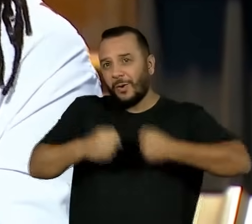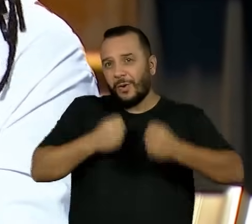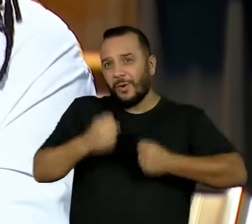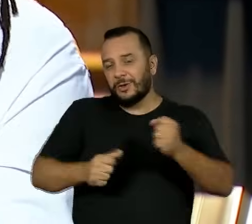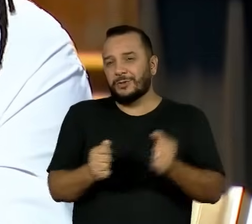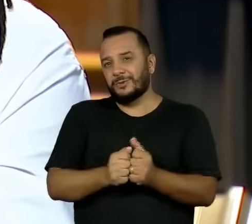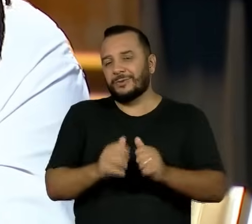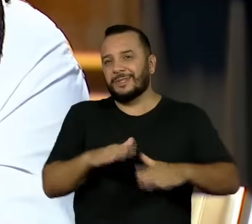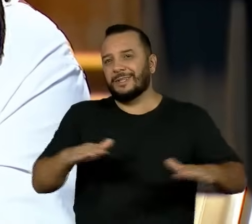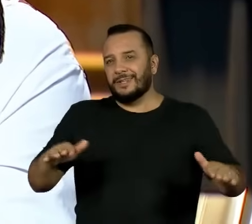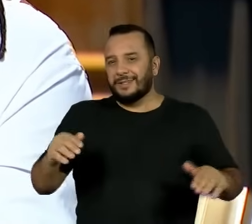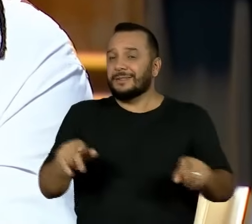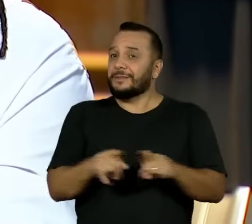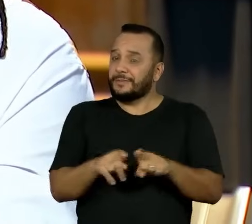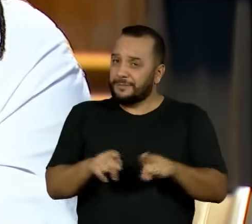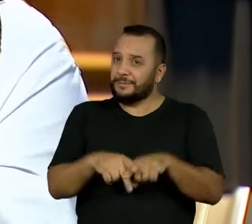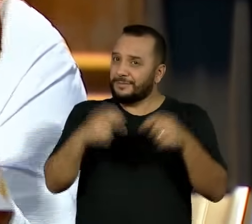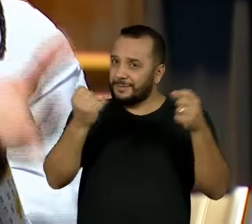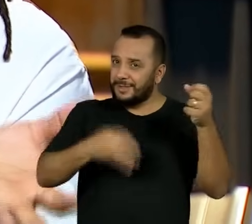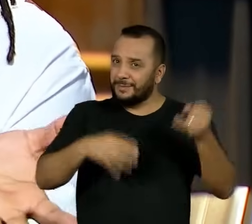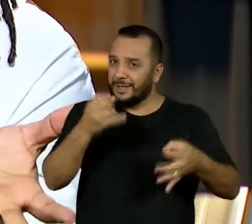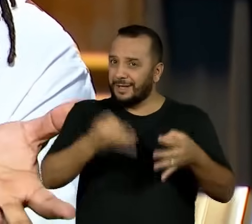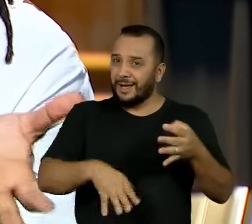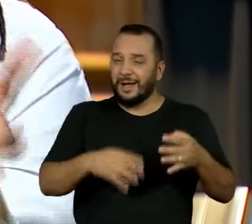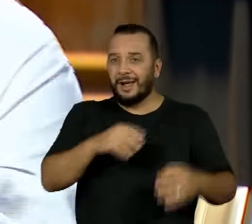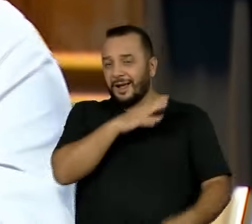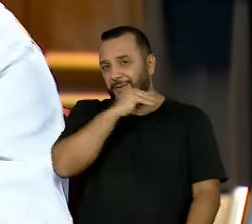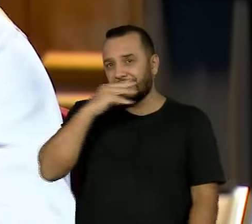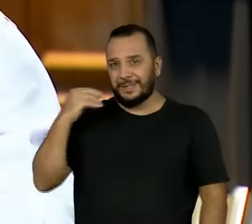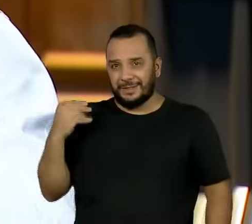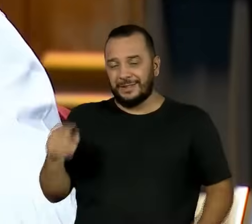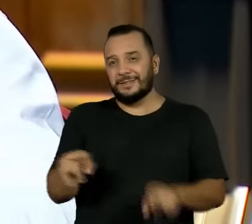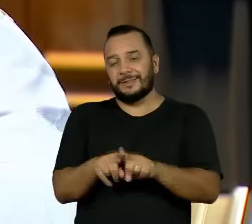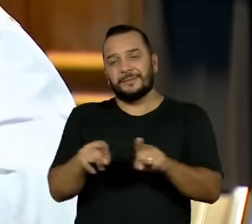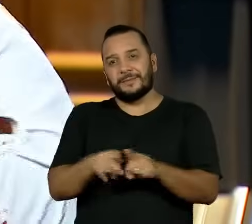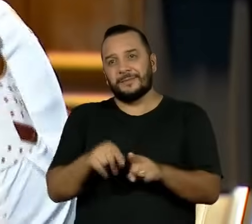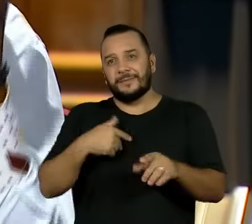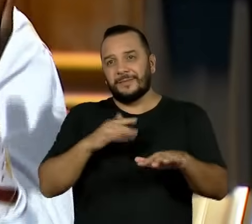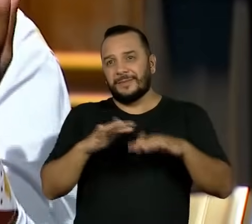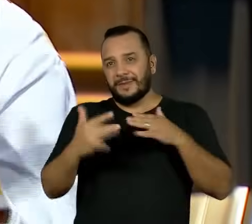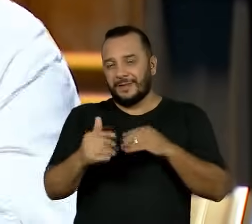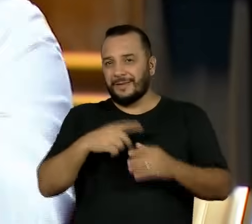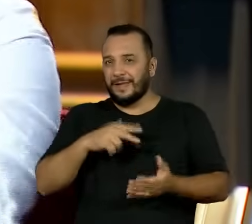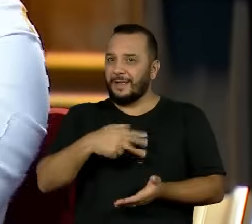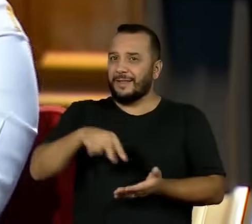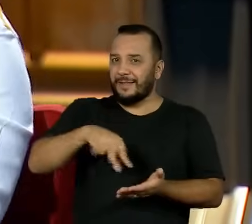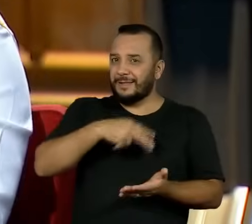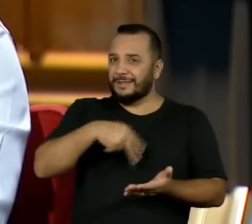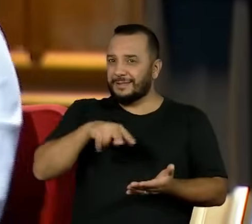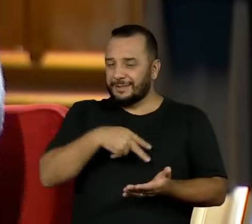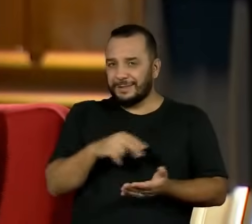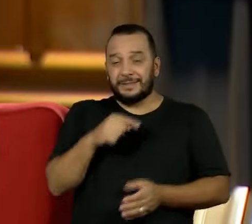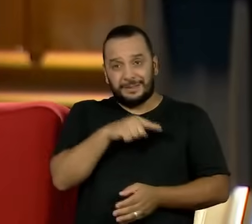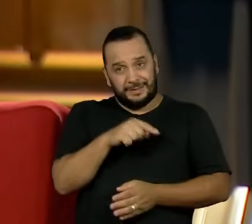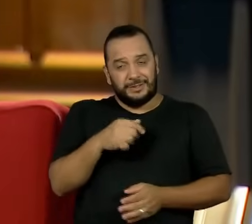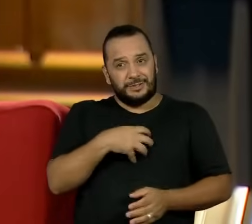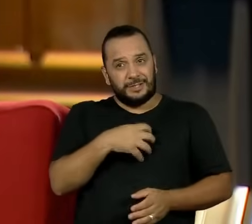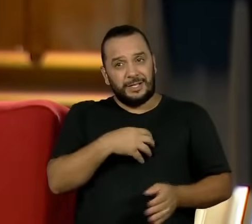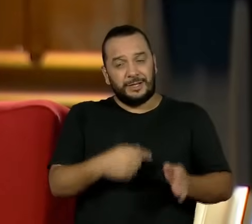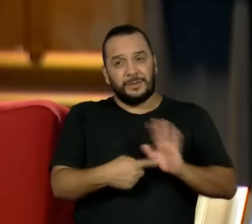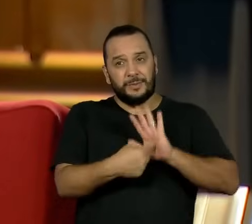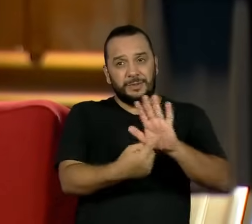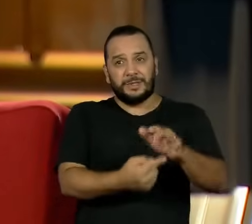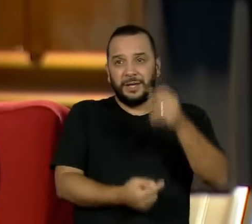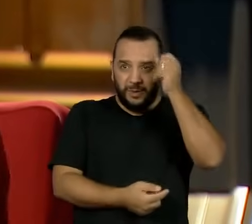falar isso para os adolescentes Ah, nas redes sociais, com sim. com as suas dancinhas e tal, que é a forma deles expressarem a